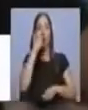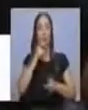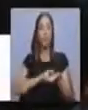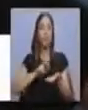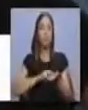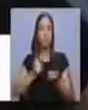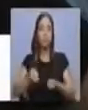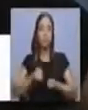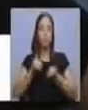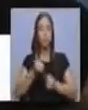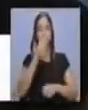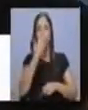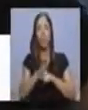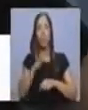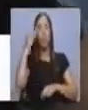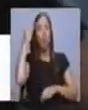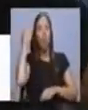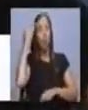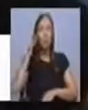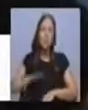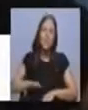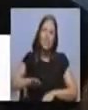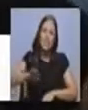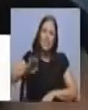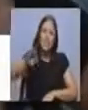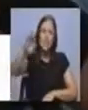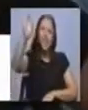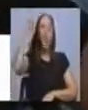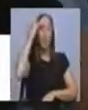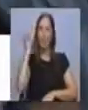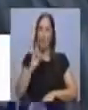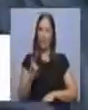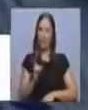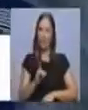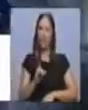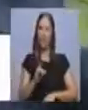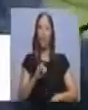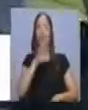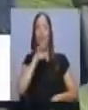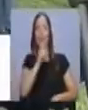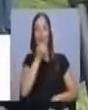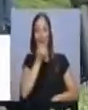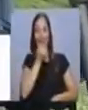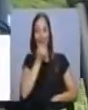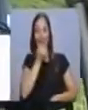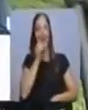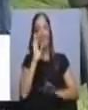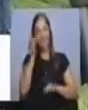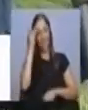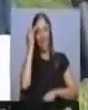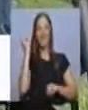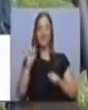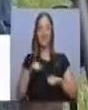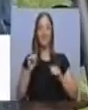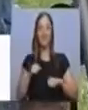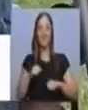tipo idosos. E esta subida também? Sim, é também fácil, esta subida também não é fácil, né? E a mãe, toda contente, não é? Que assim é mais fácil. É, que eu